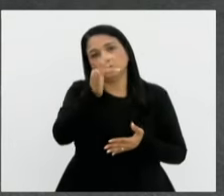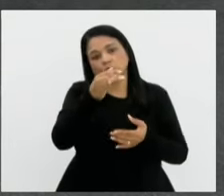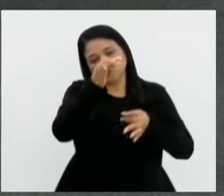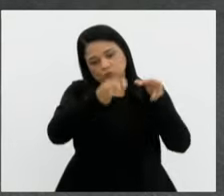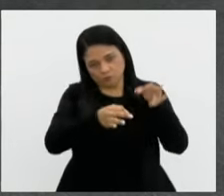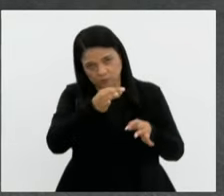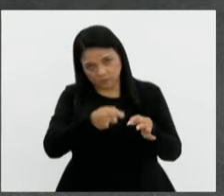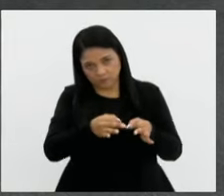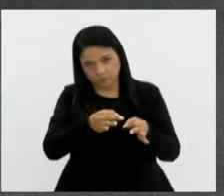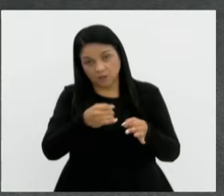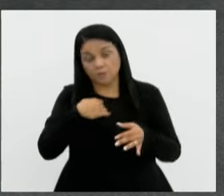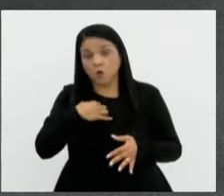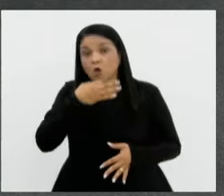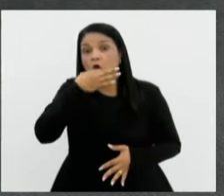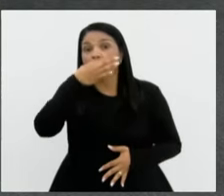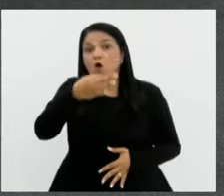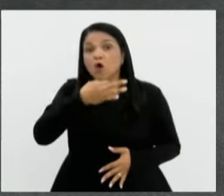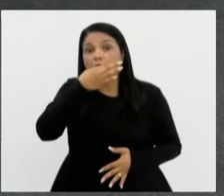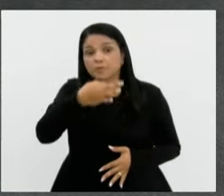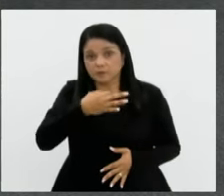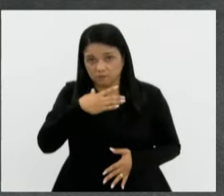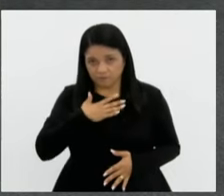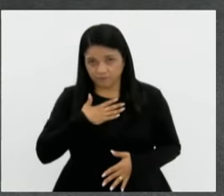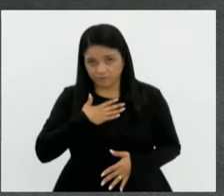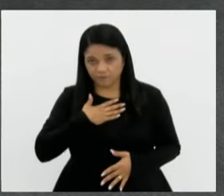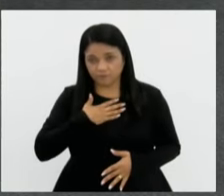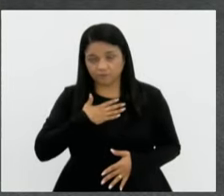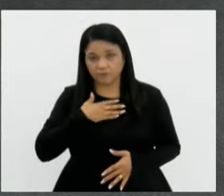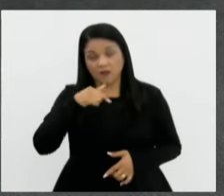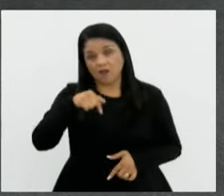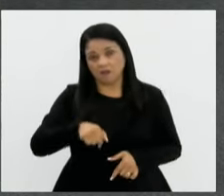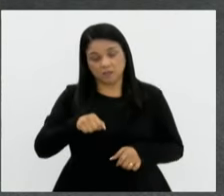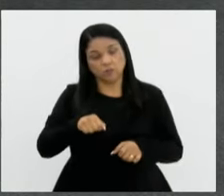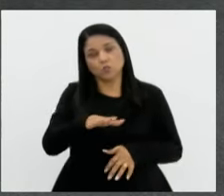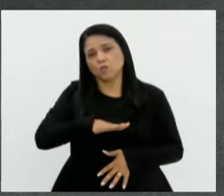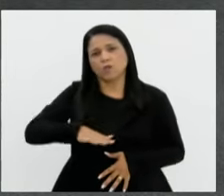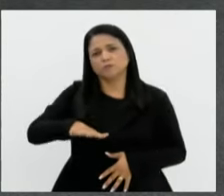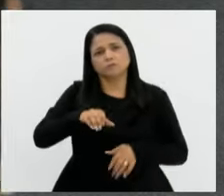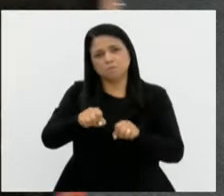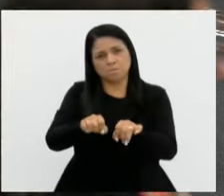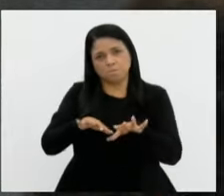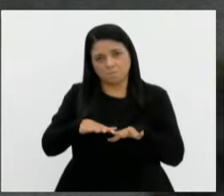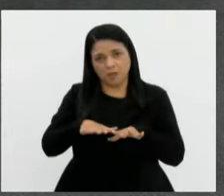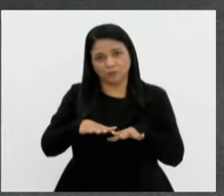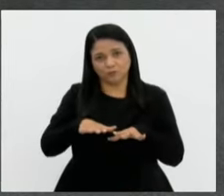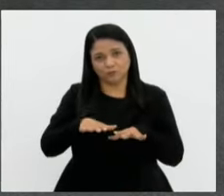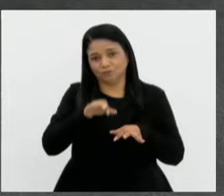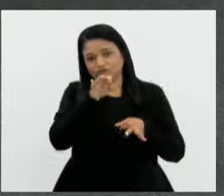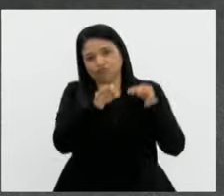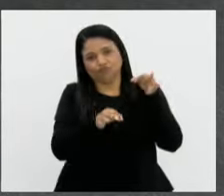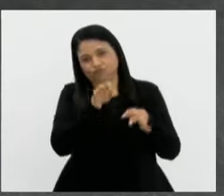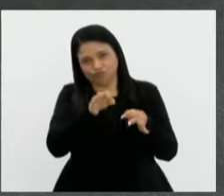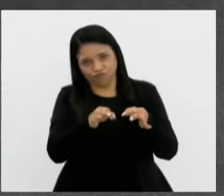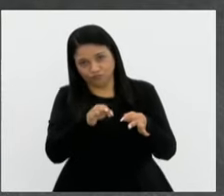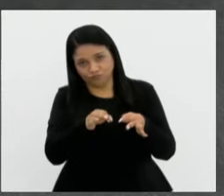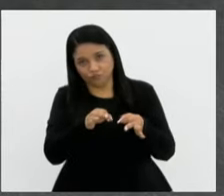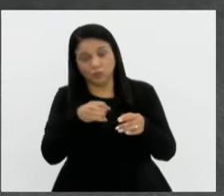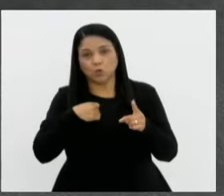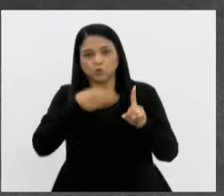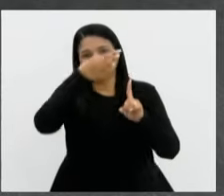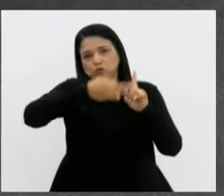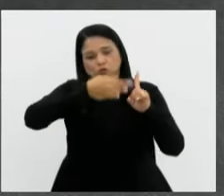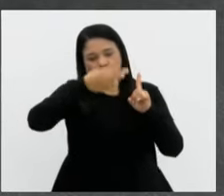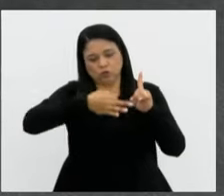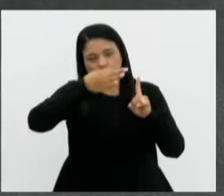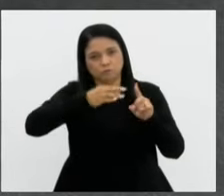opinião jurídica. Porém, eu reforço que esse aqui não é um espaço, não é um foro jurídico. Eu não sou um desembargador, eu